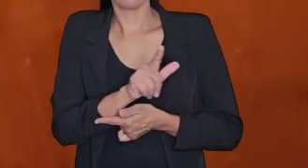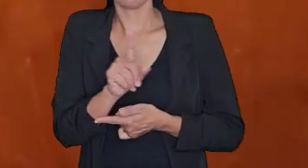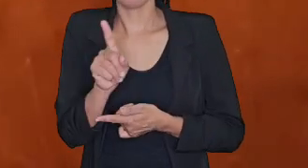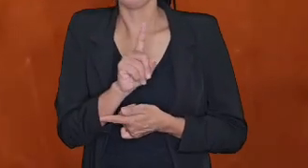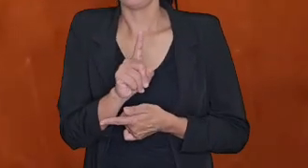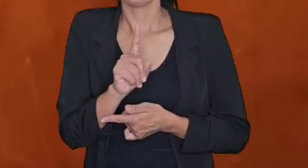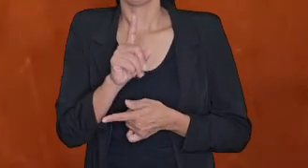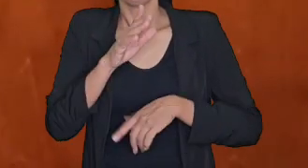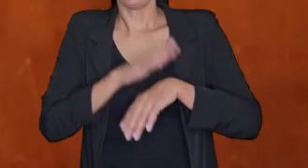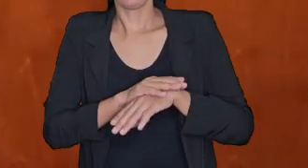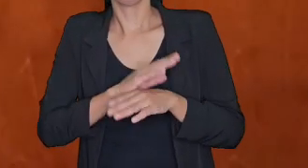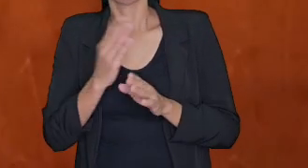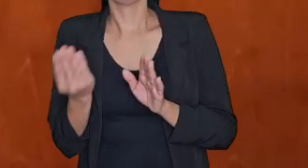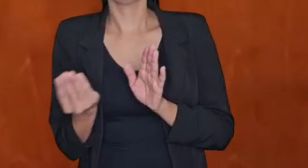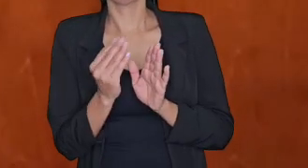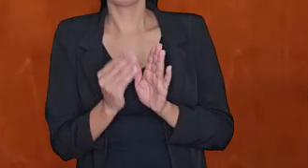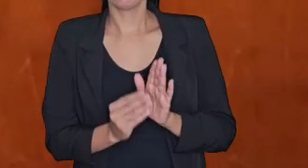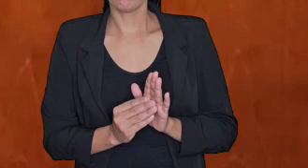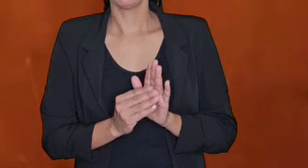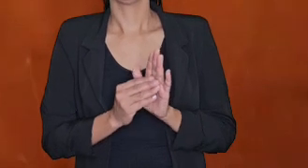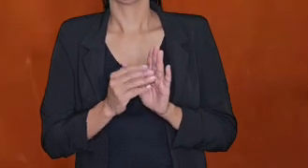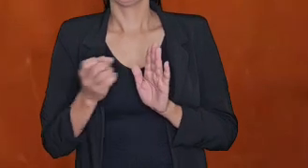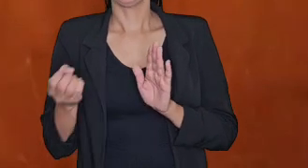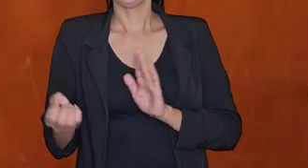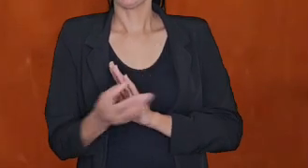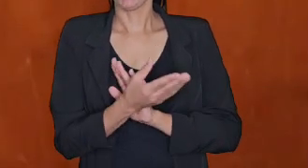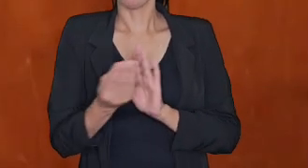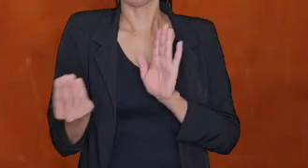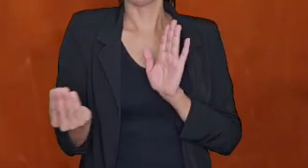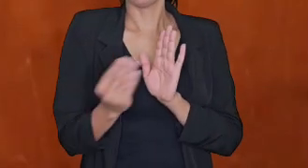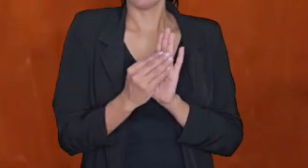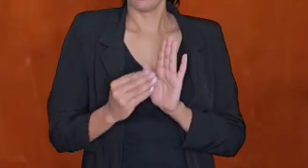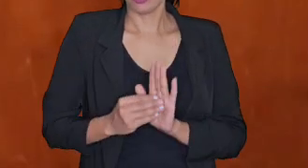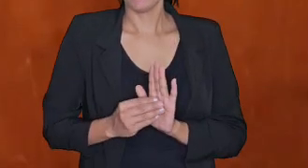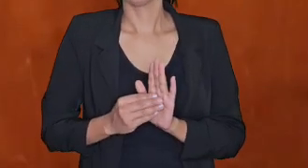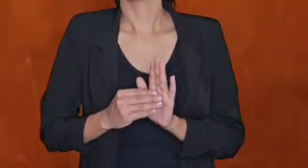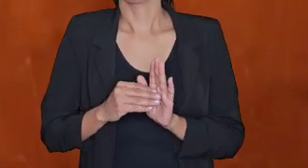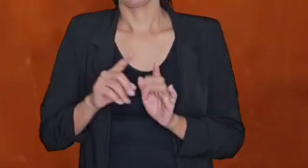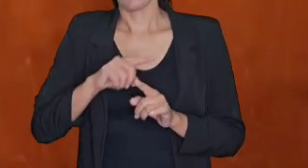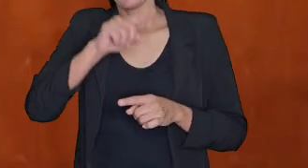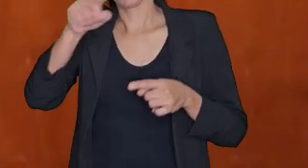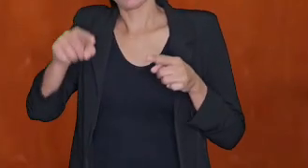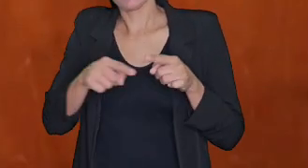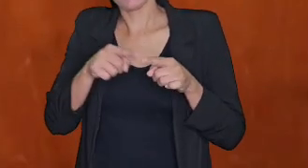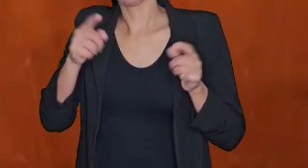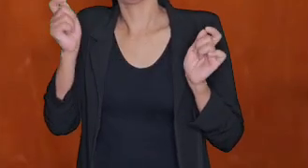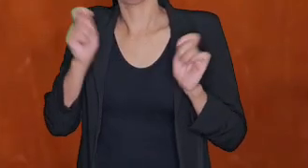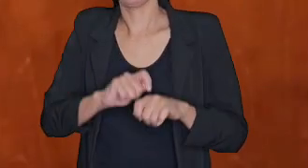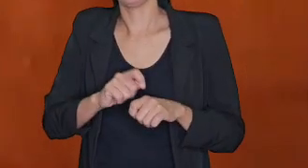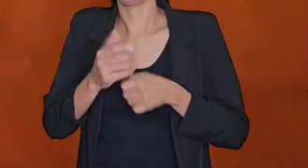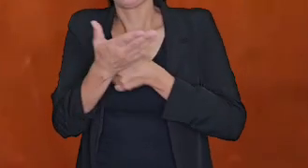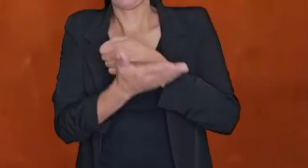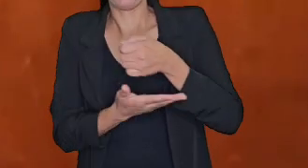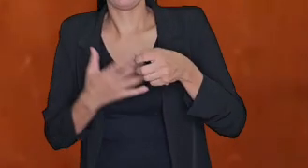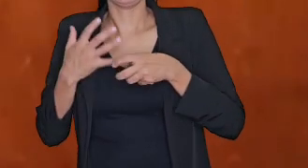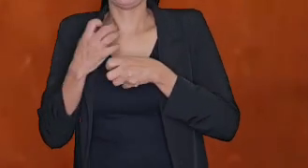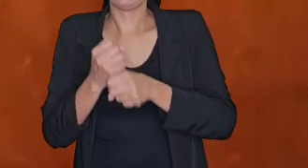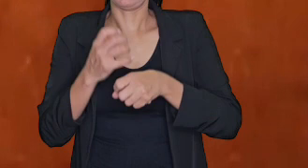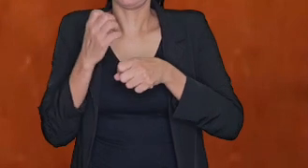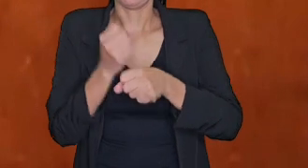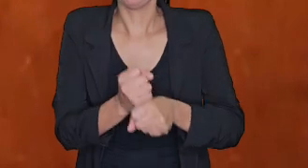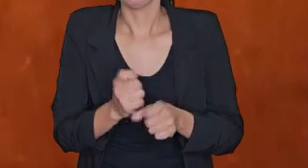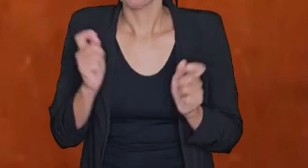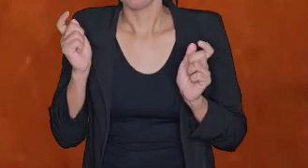atualização, não há ganho de capital. É justamente na atualização. Tá, então essa questão da Isso.